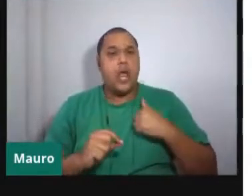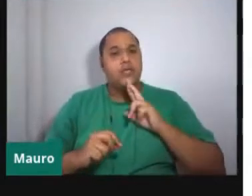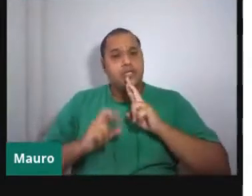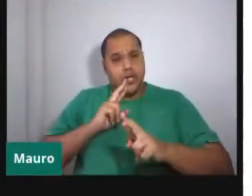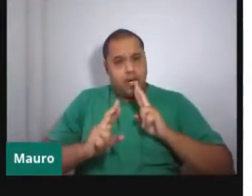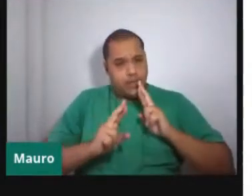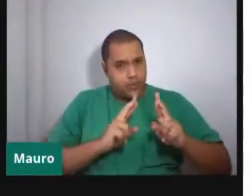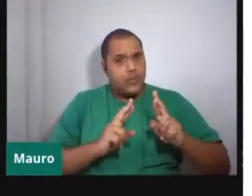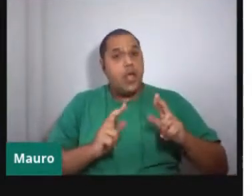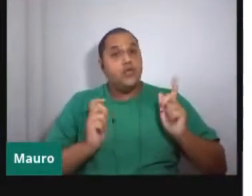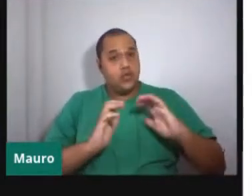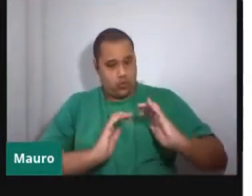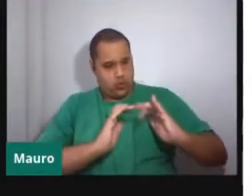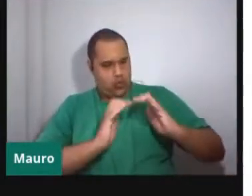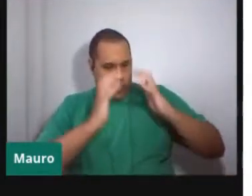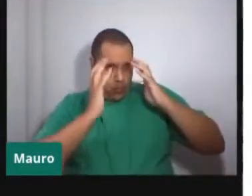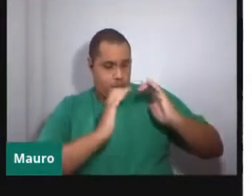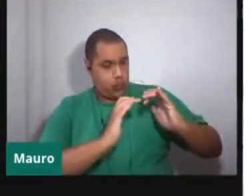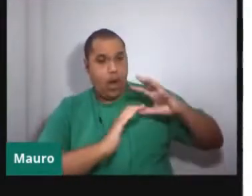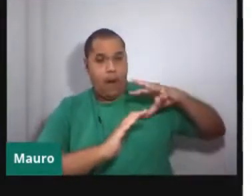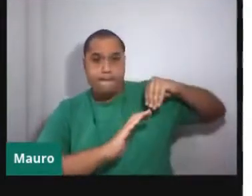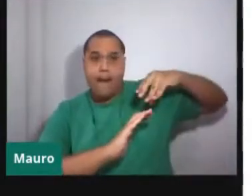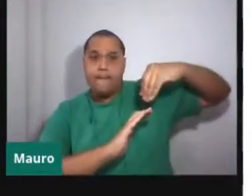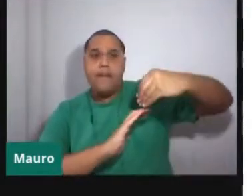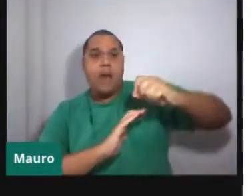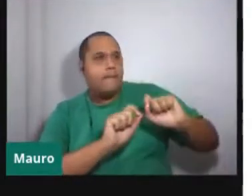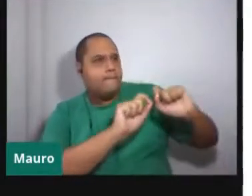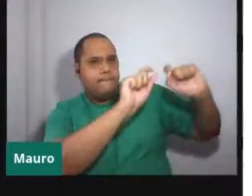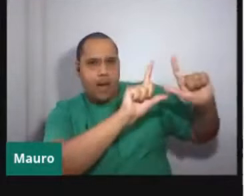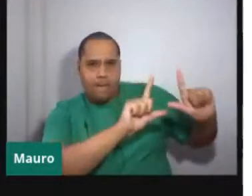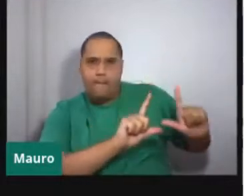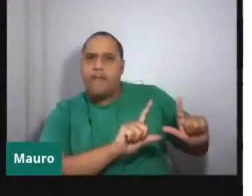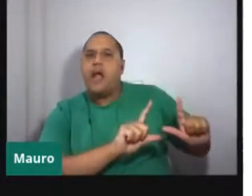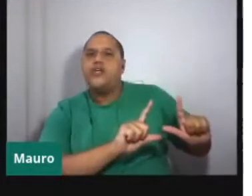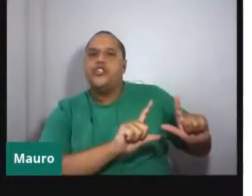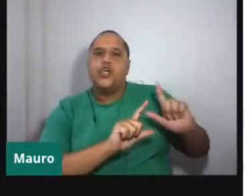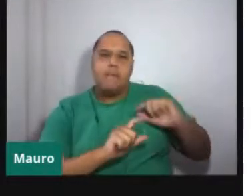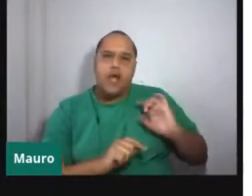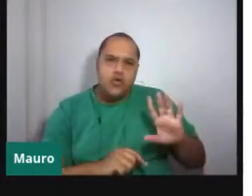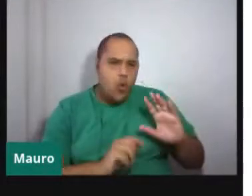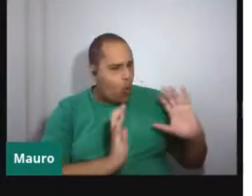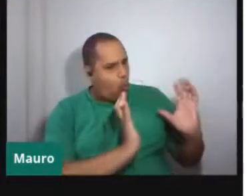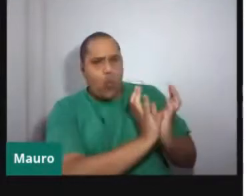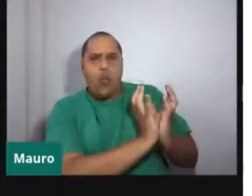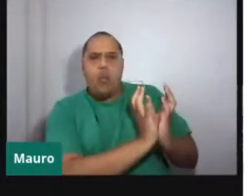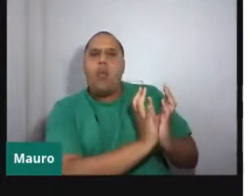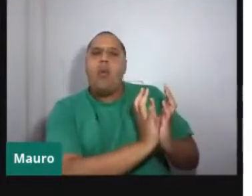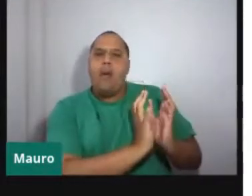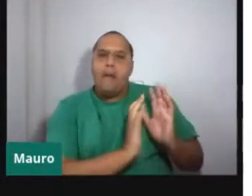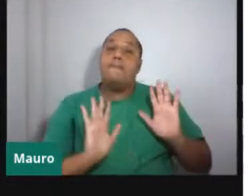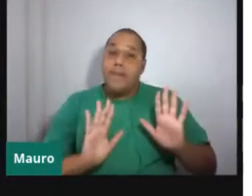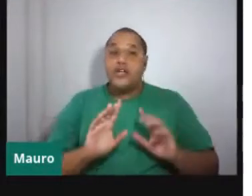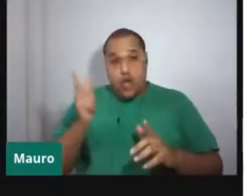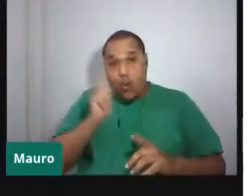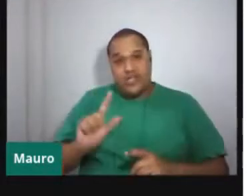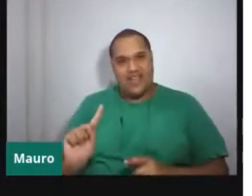não a nível de grupo, mas sim a nível individual, né. Então lembra que eu falei que esse era um problema? Olha, os resultados em neuroimagem fornecem dados